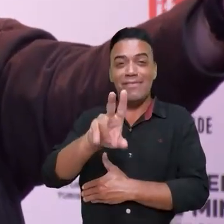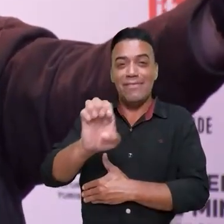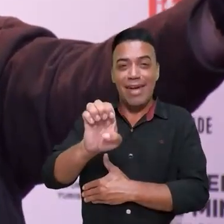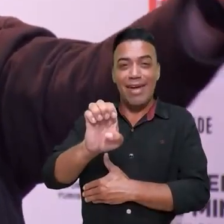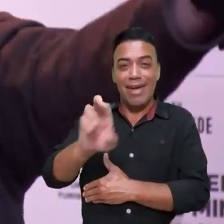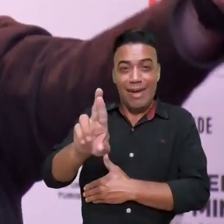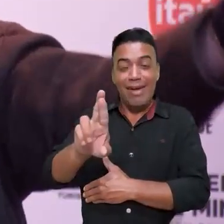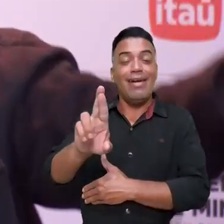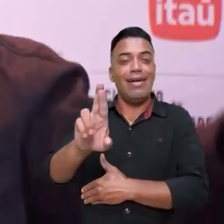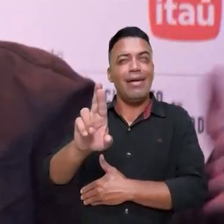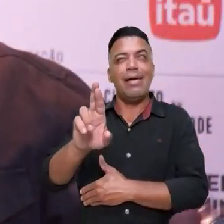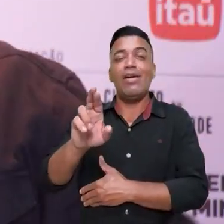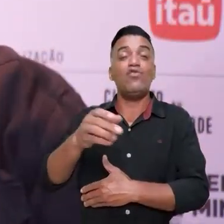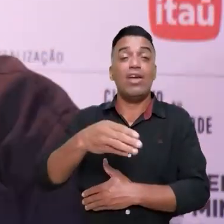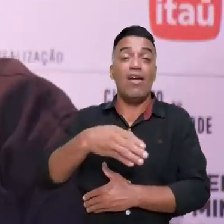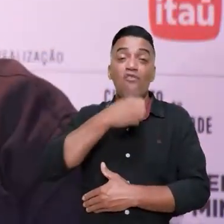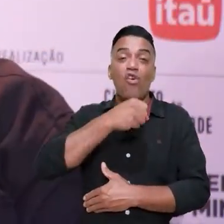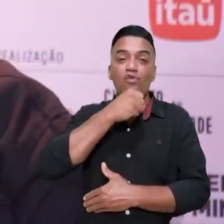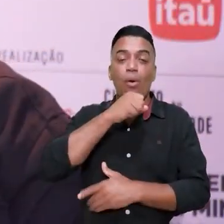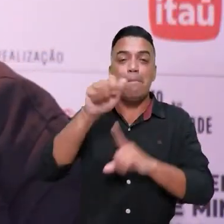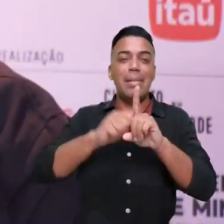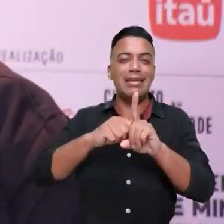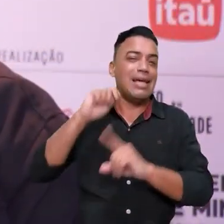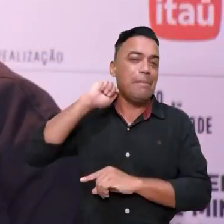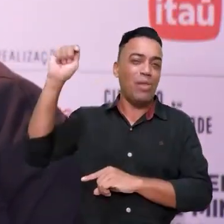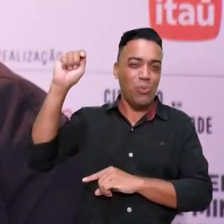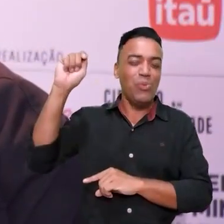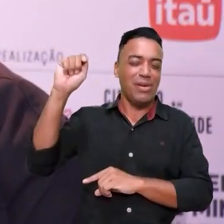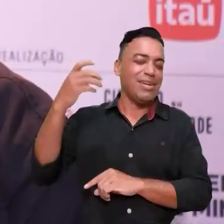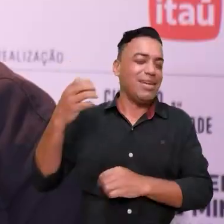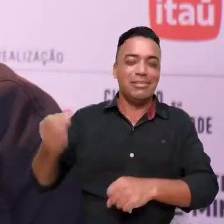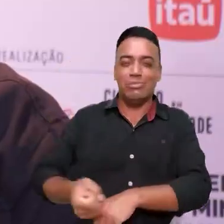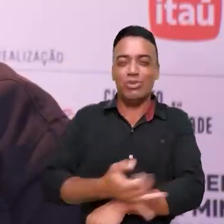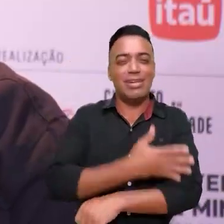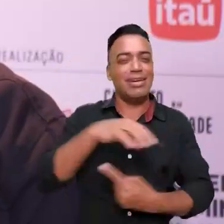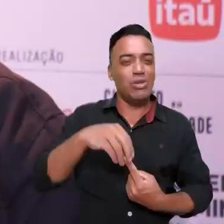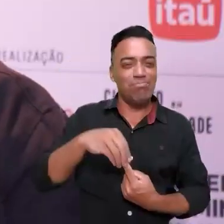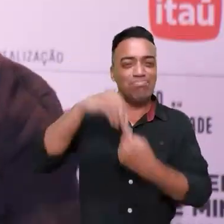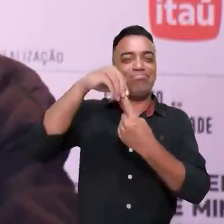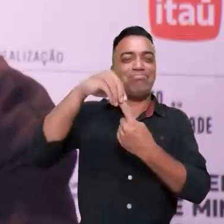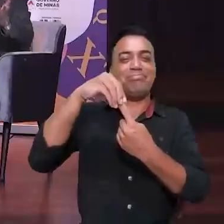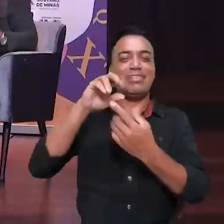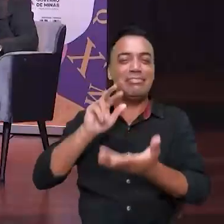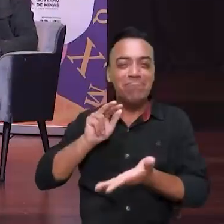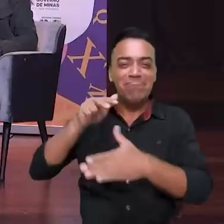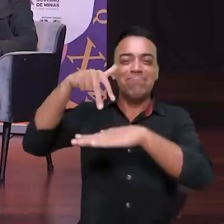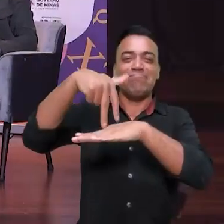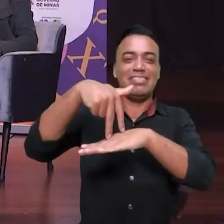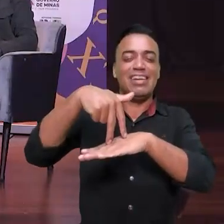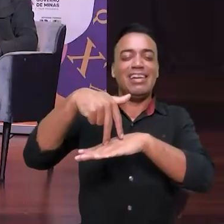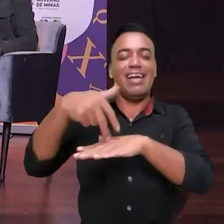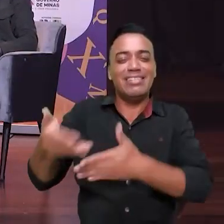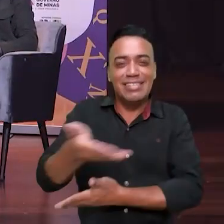maio, em abril. Então, assim, é realmente muito emocionante, é um privilégio estar aqui, desse modo tão intimista e